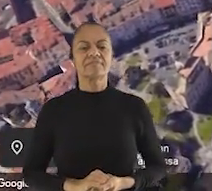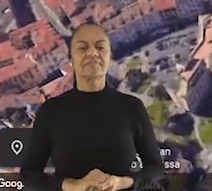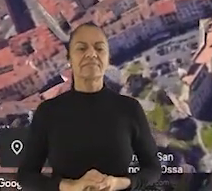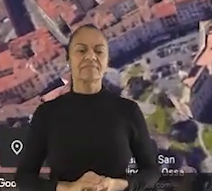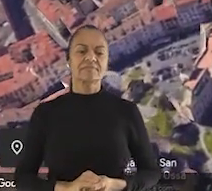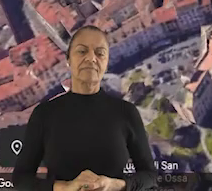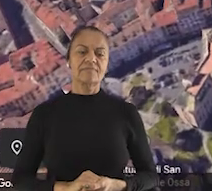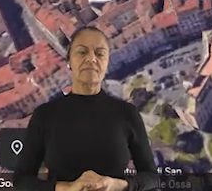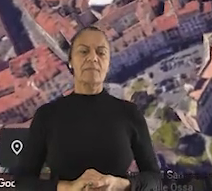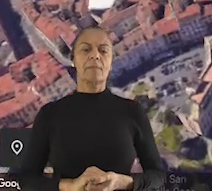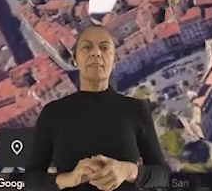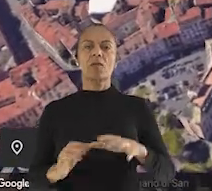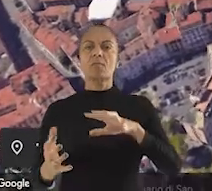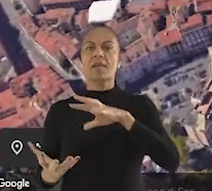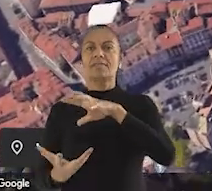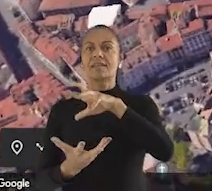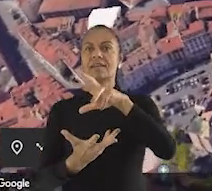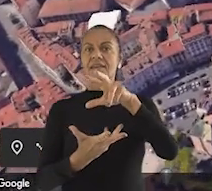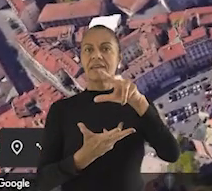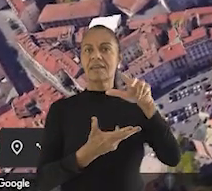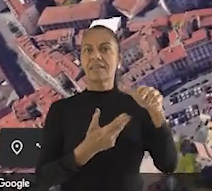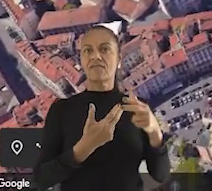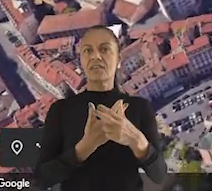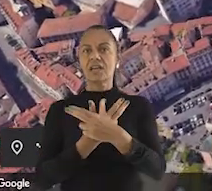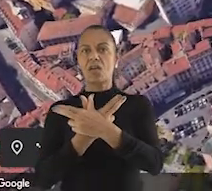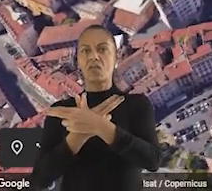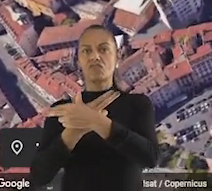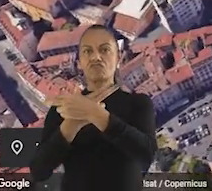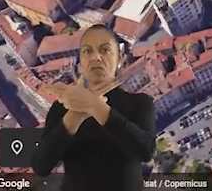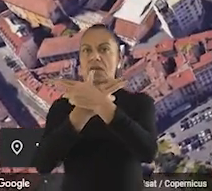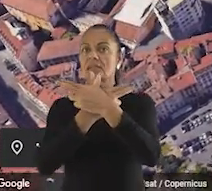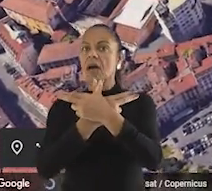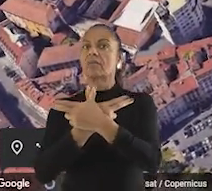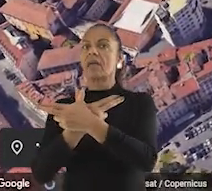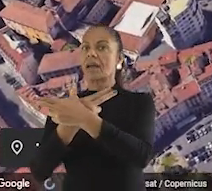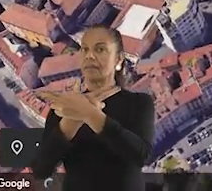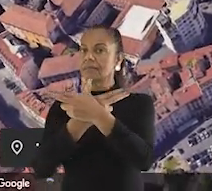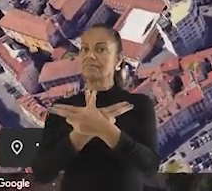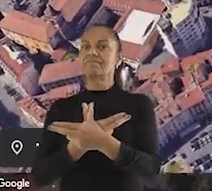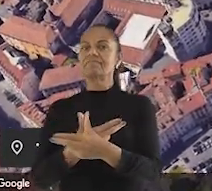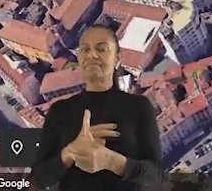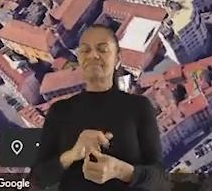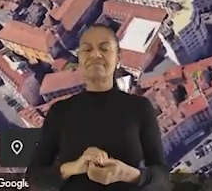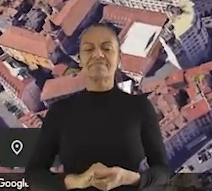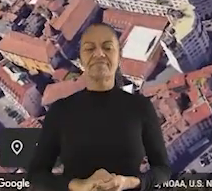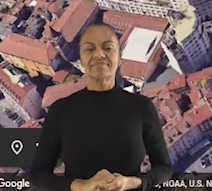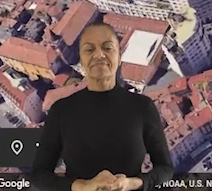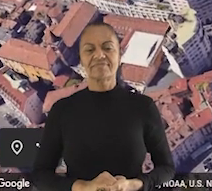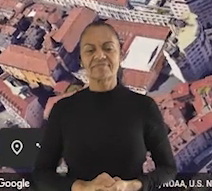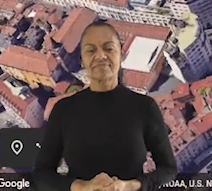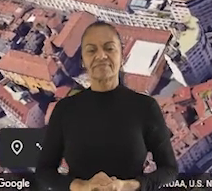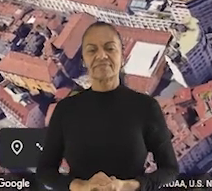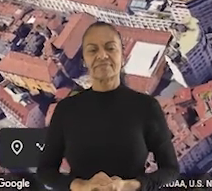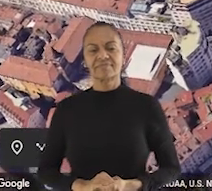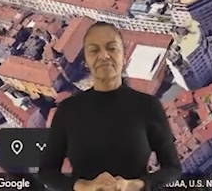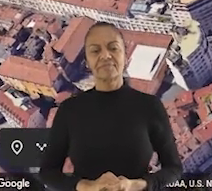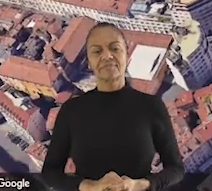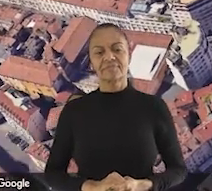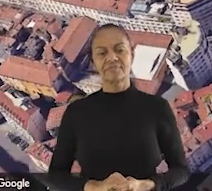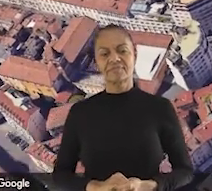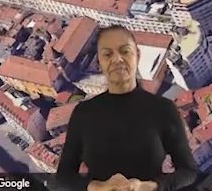o satélite que fica circulando em volta do nosso planeta, que está mostrando como que é ao vivo. E